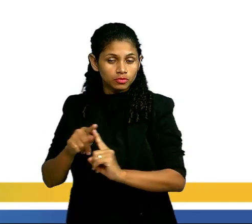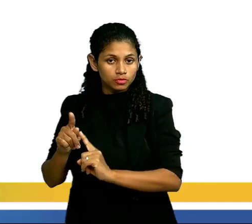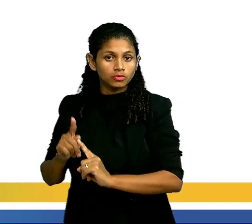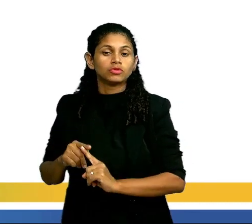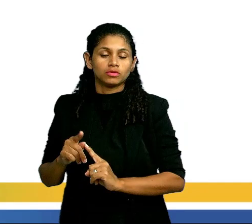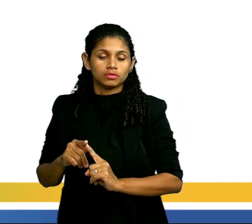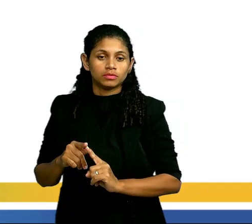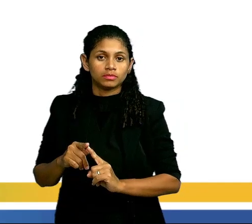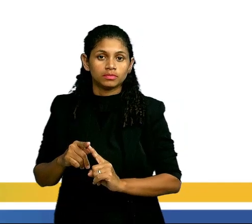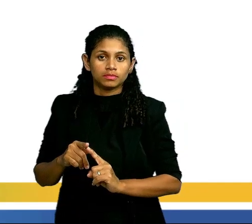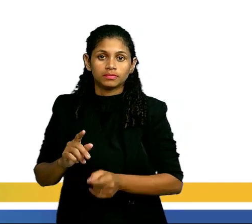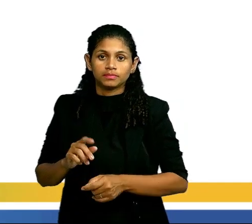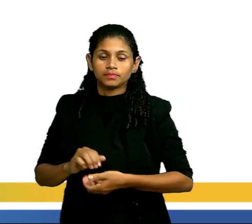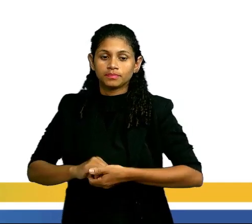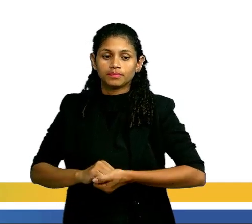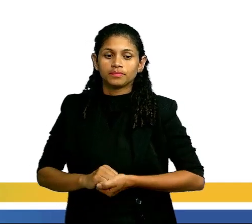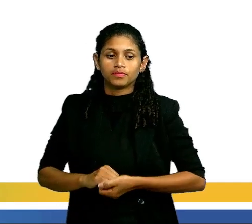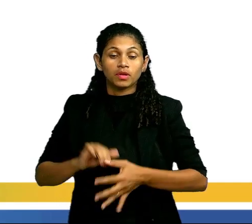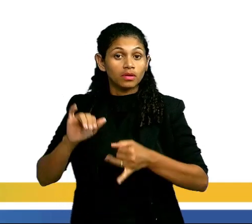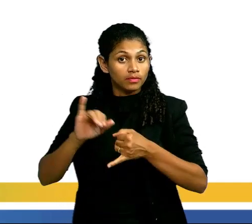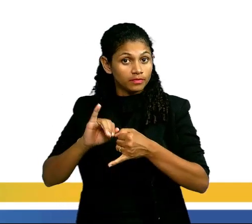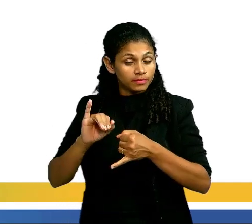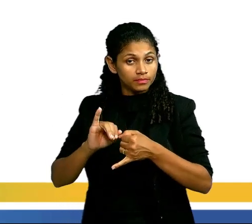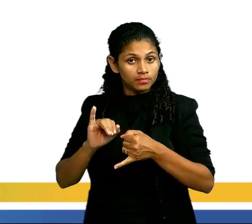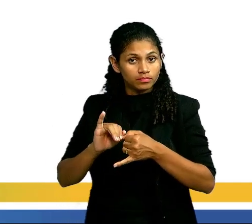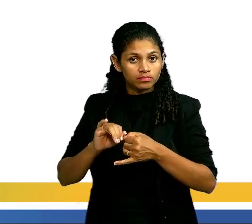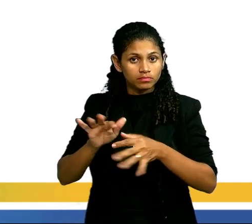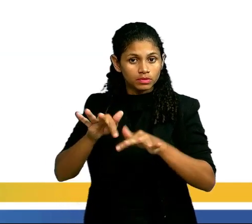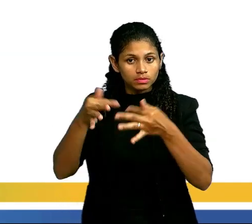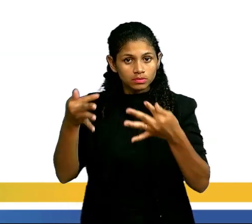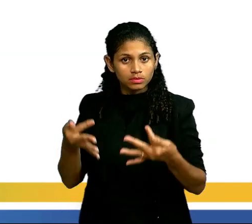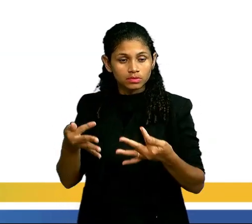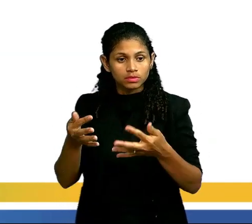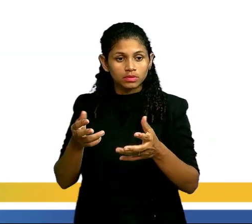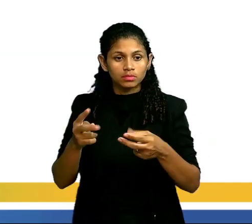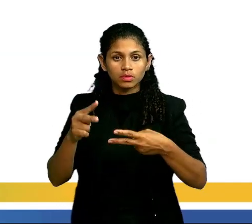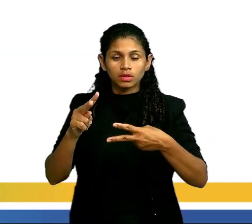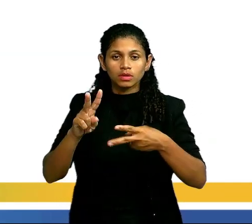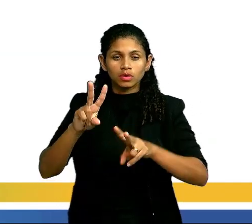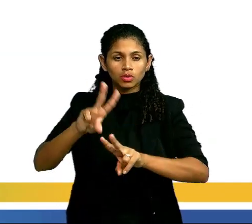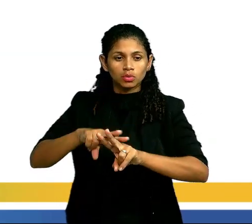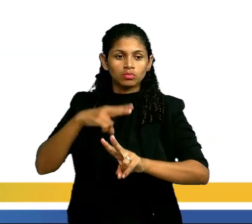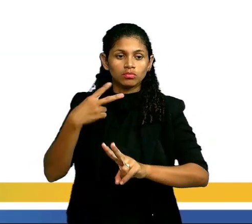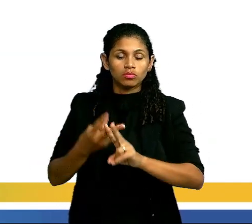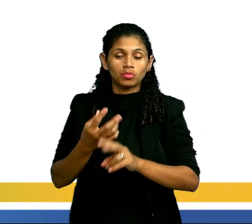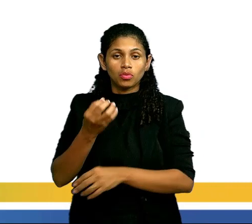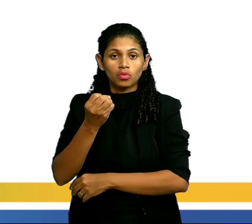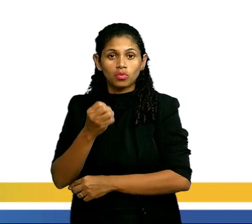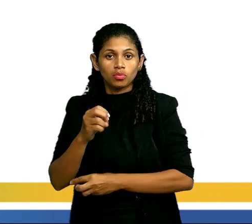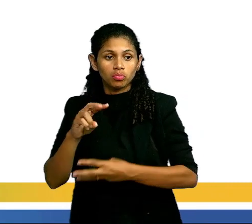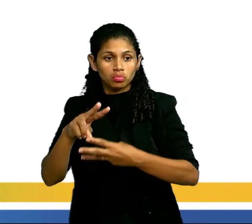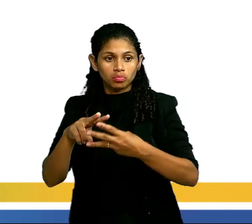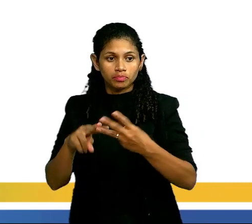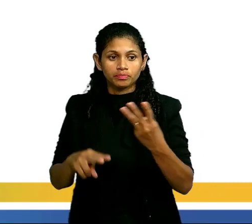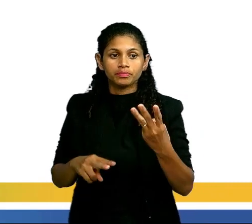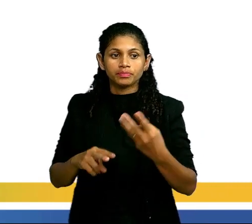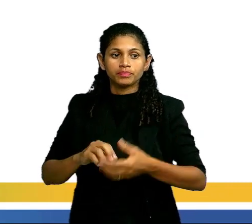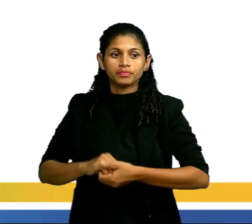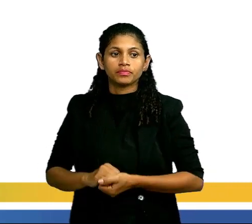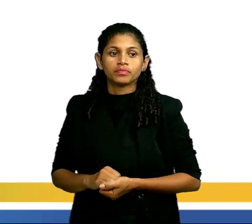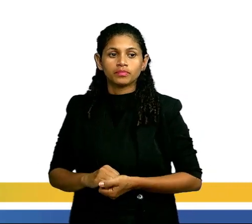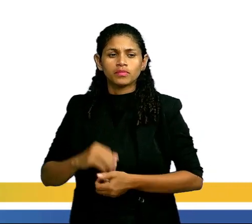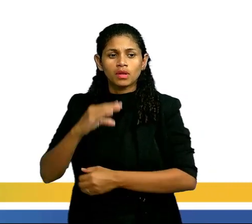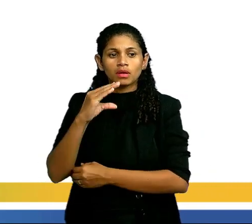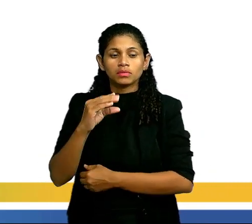hibridização que ele vai estar fazendo, se é simples, dupla ou tripla. Essa hibridização, pessoal, ela tem 3 classes, né? Que ela